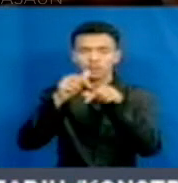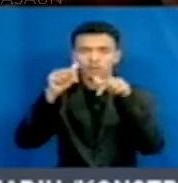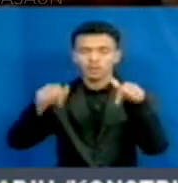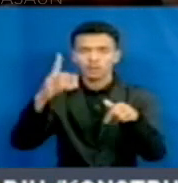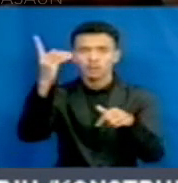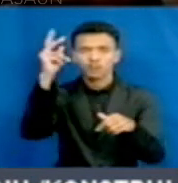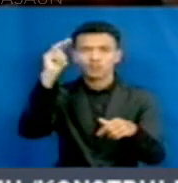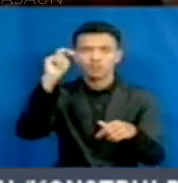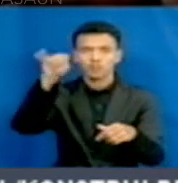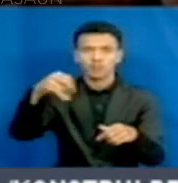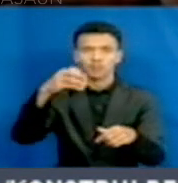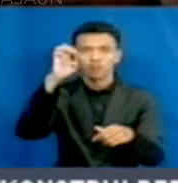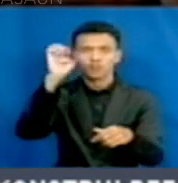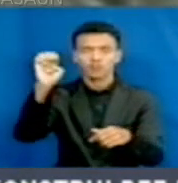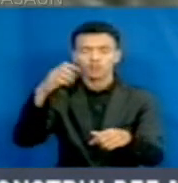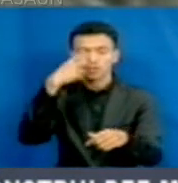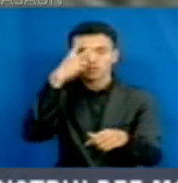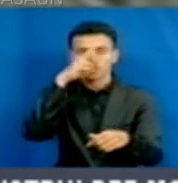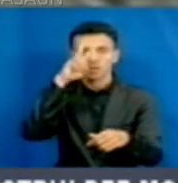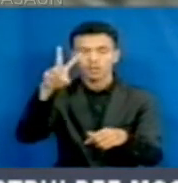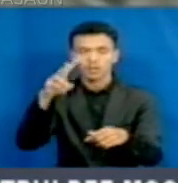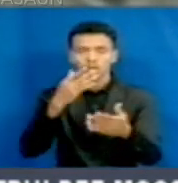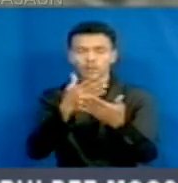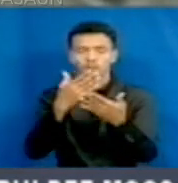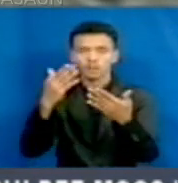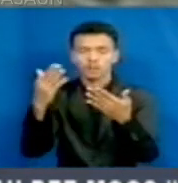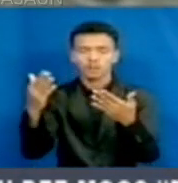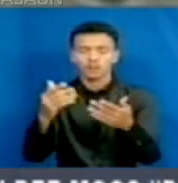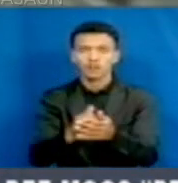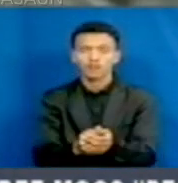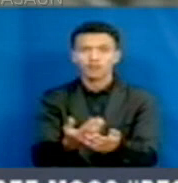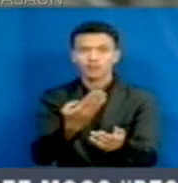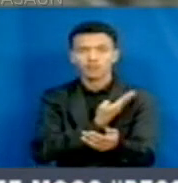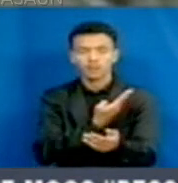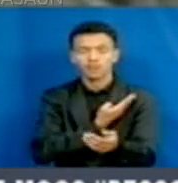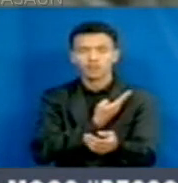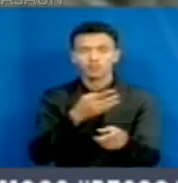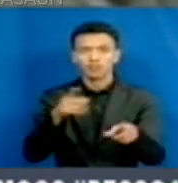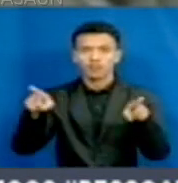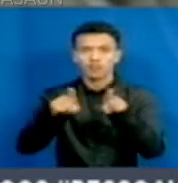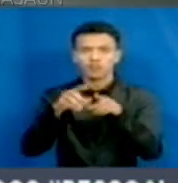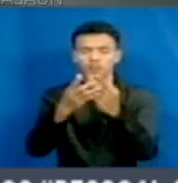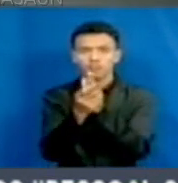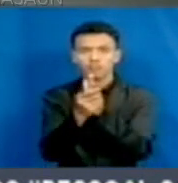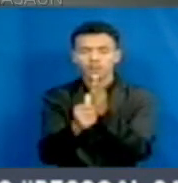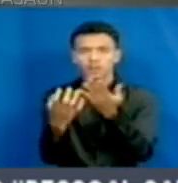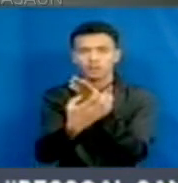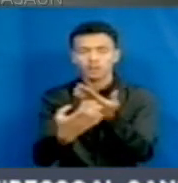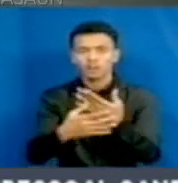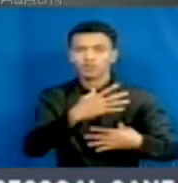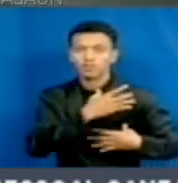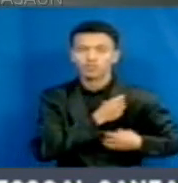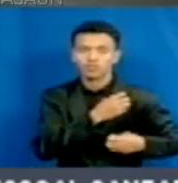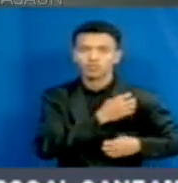Geral Estatística identifica kata, foli necessidade básica, sae makas, hanesan minatein, susuben,